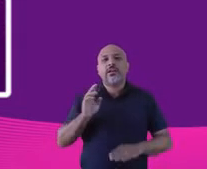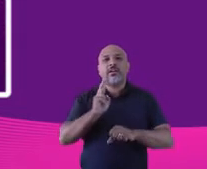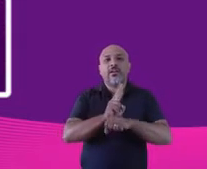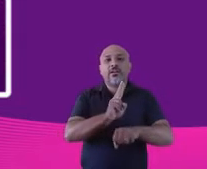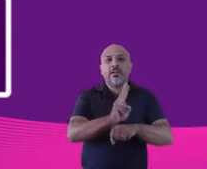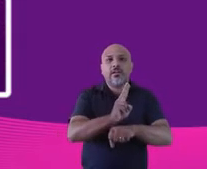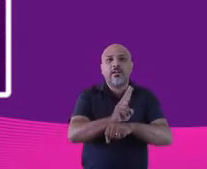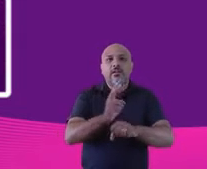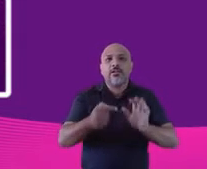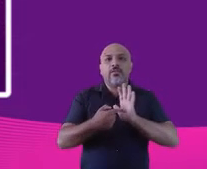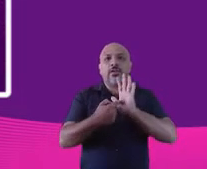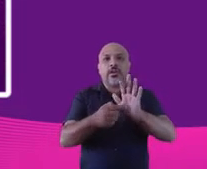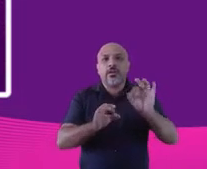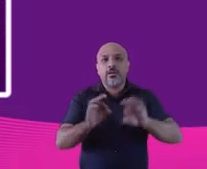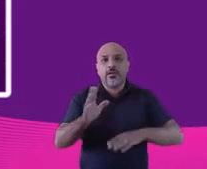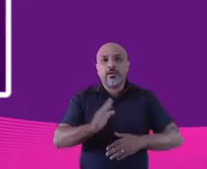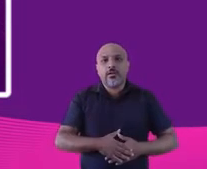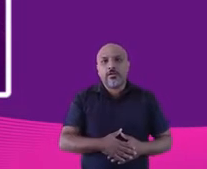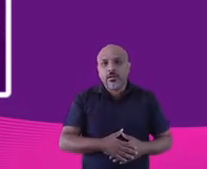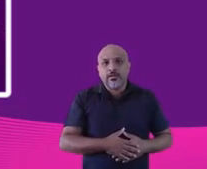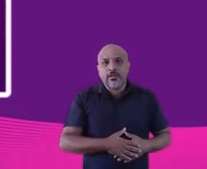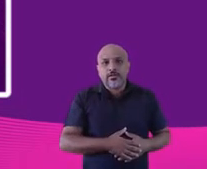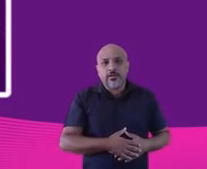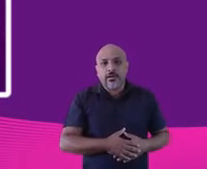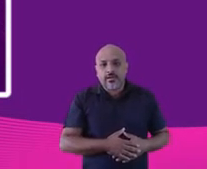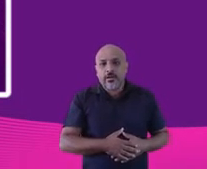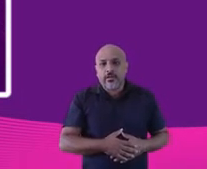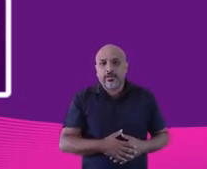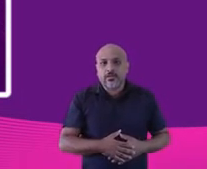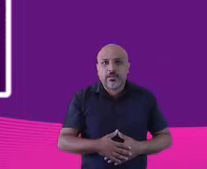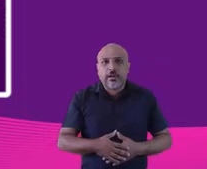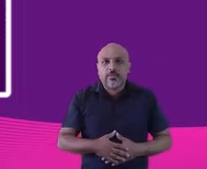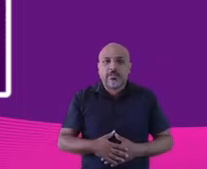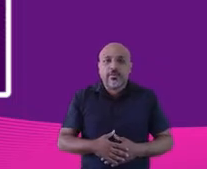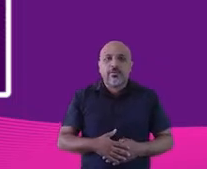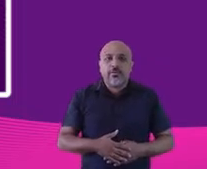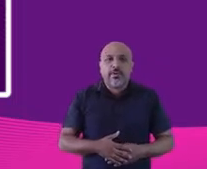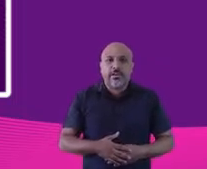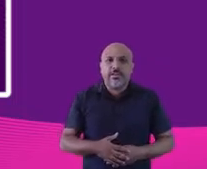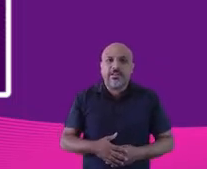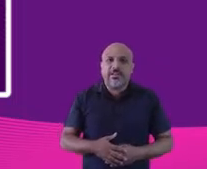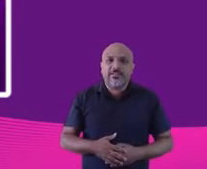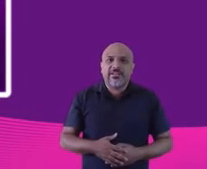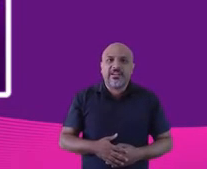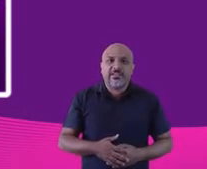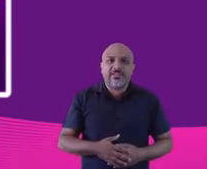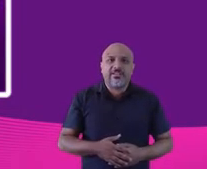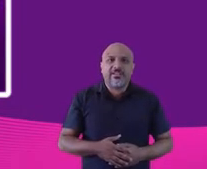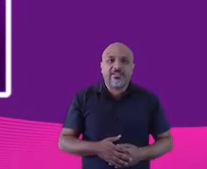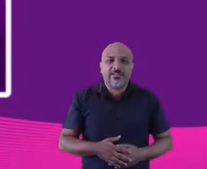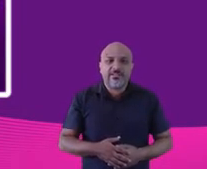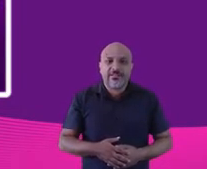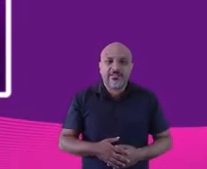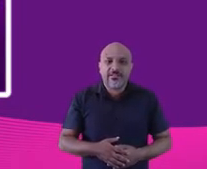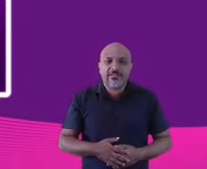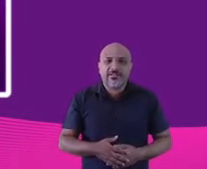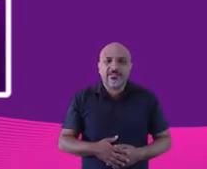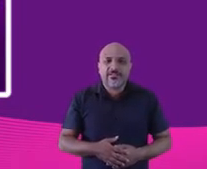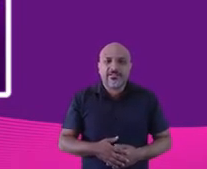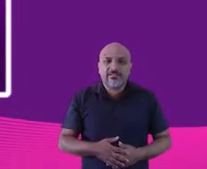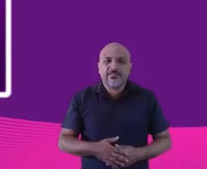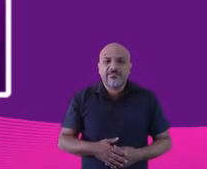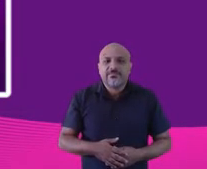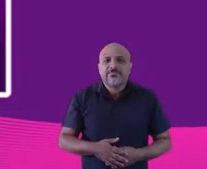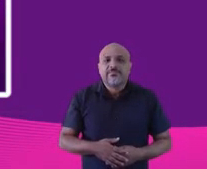da médica lá de hematologia da Rede Américas, o HG, lá no Hospital Vitória. Então,